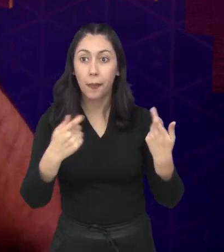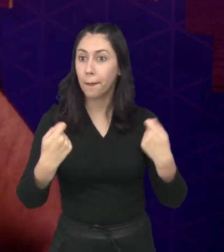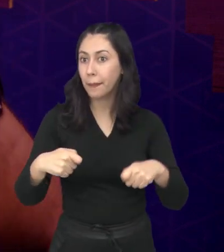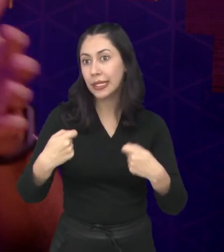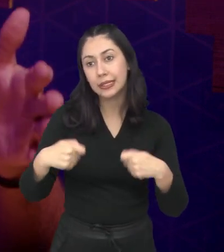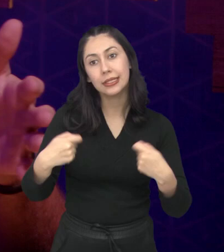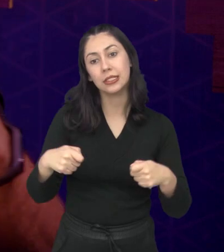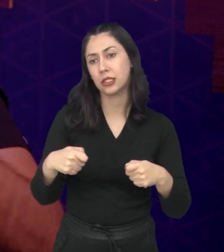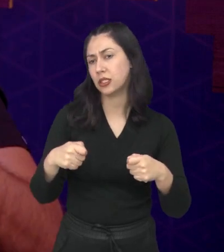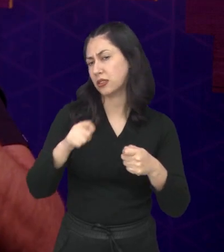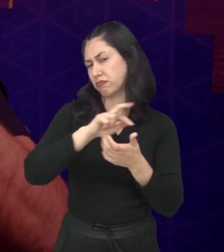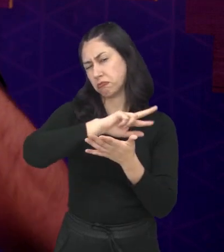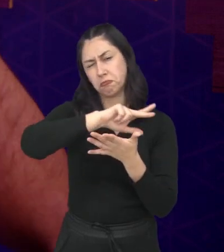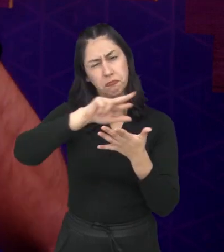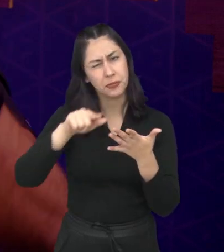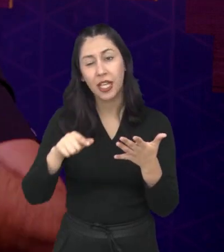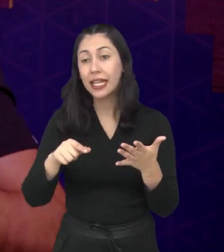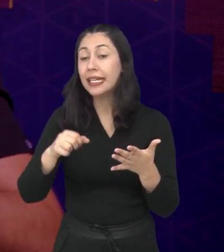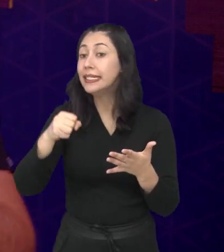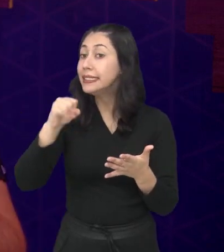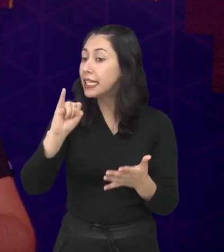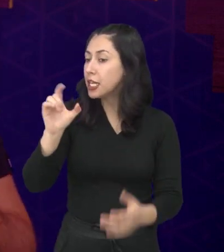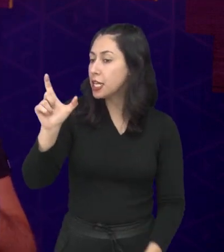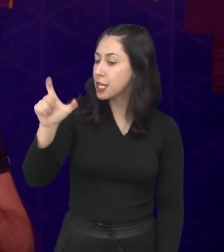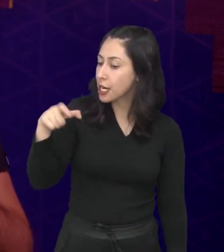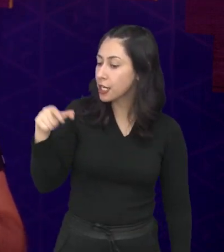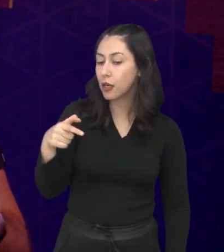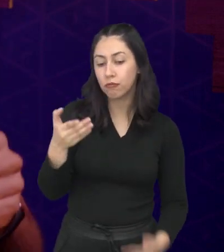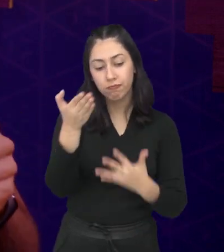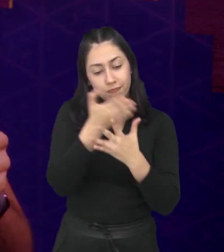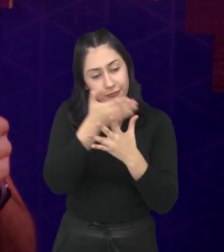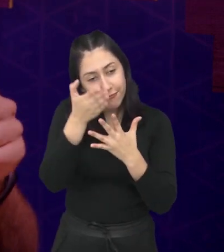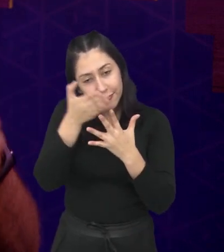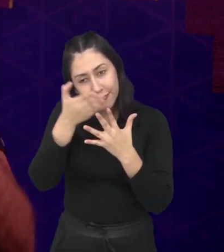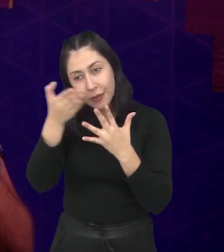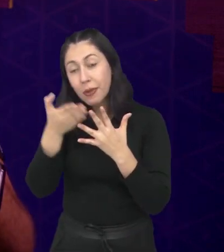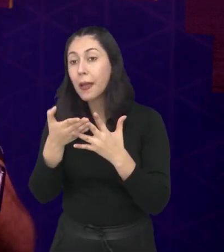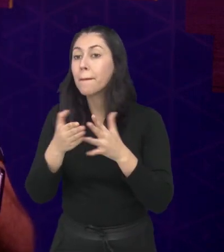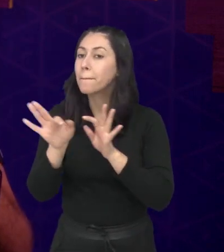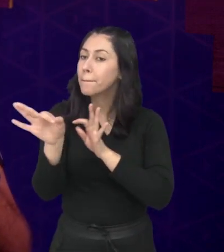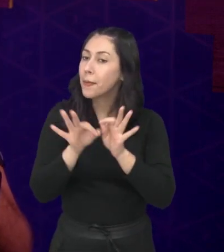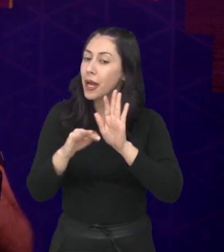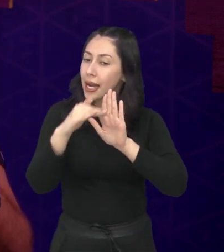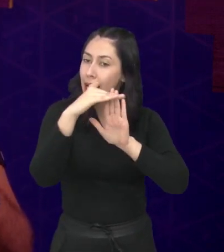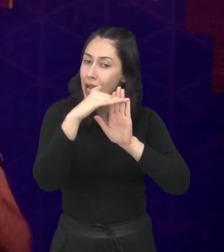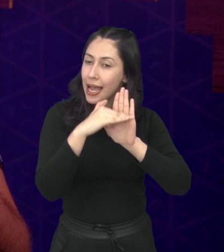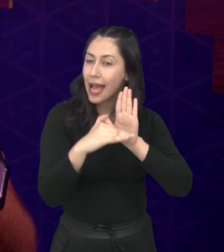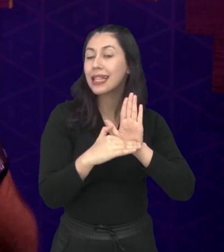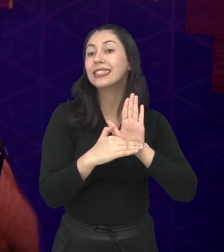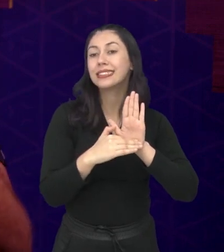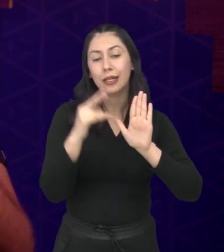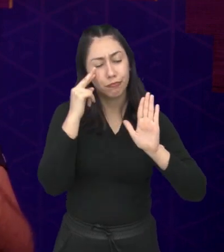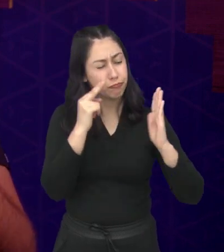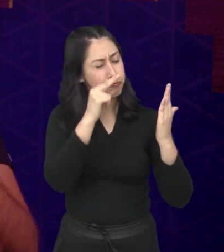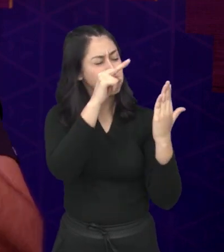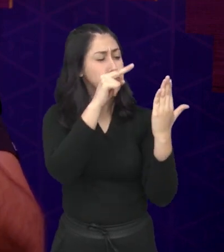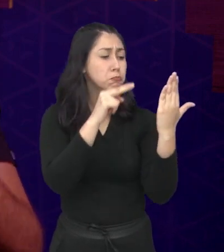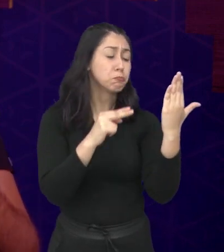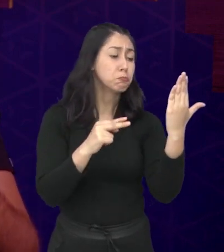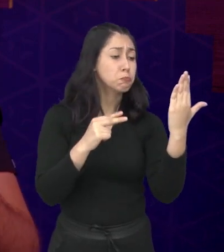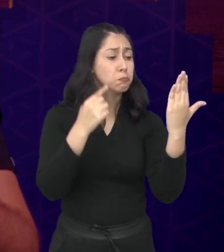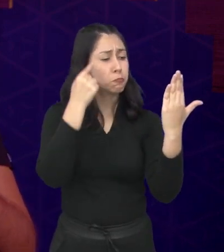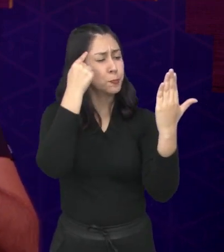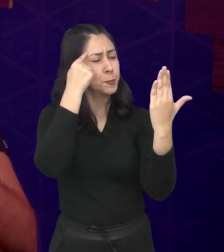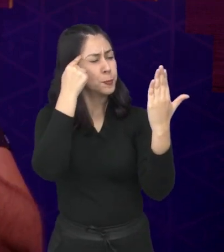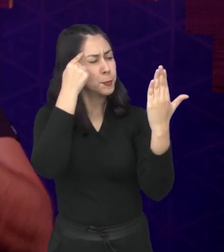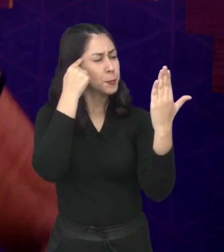tal, que não dá para comprar todo mês, que você vai precisar parcelar no cartão de crédito. Faz essa lista e vai olhando para ela e